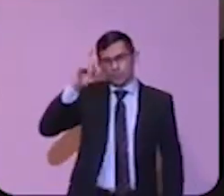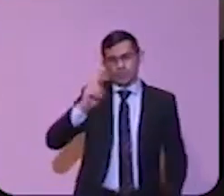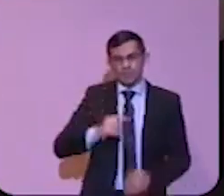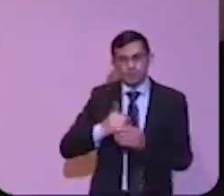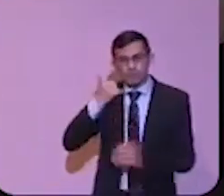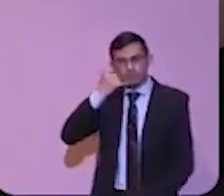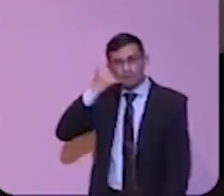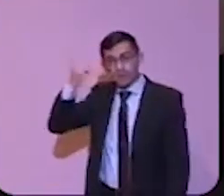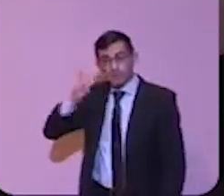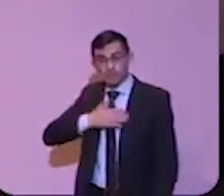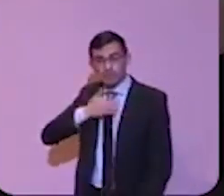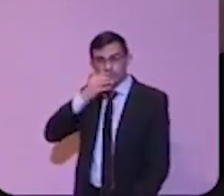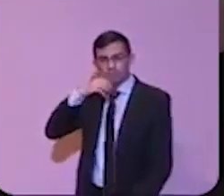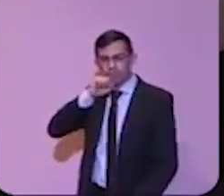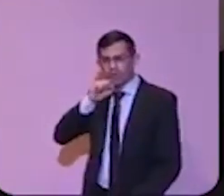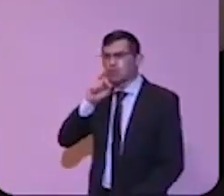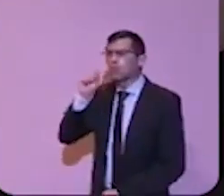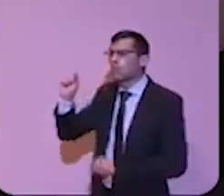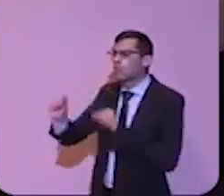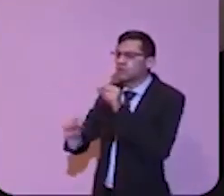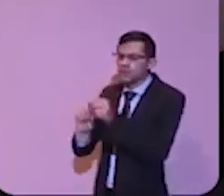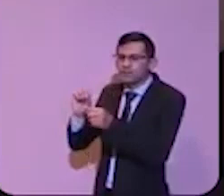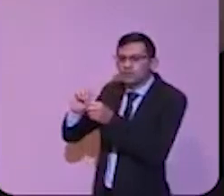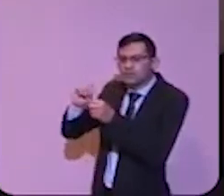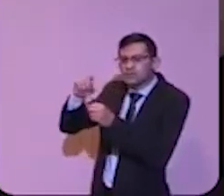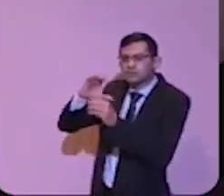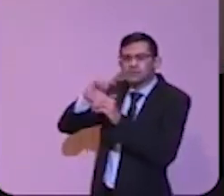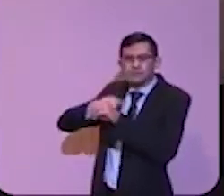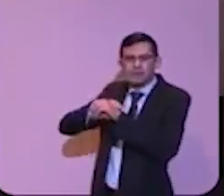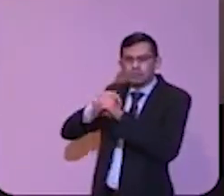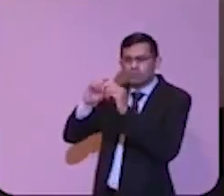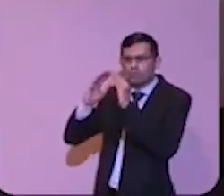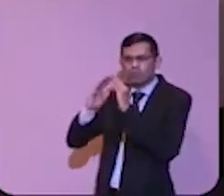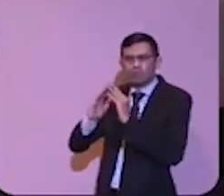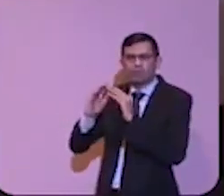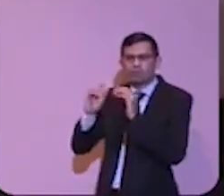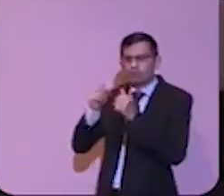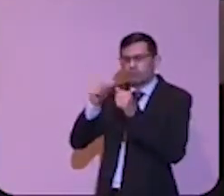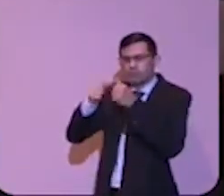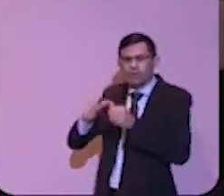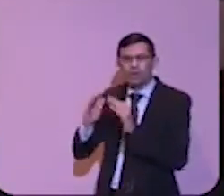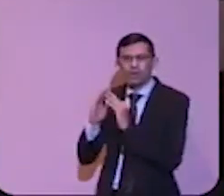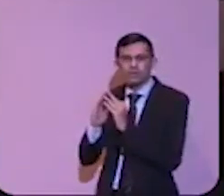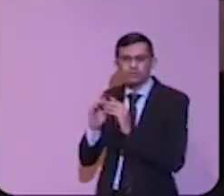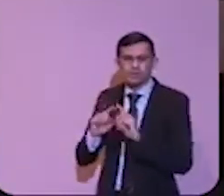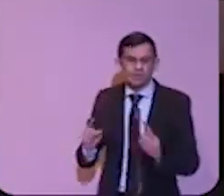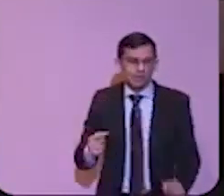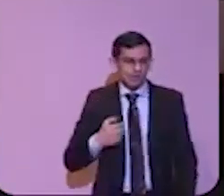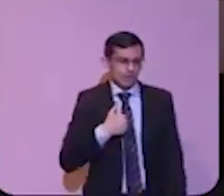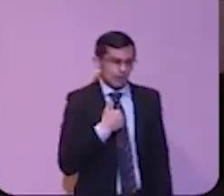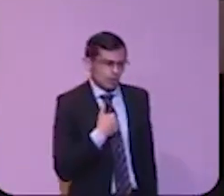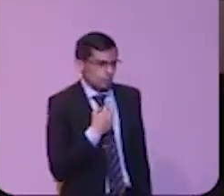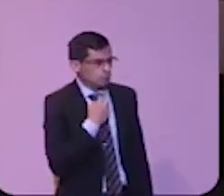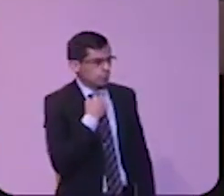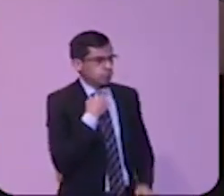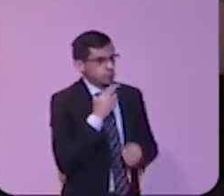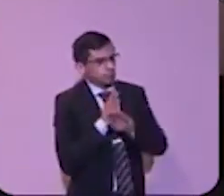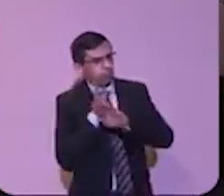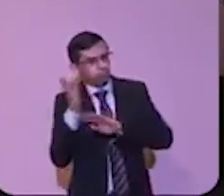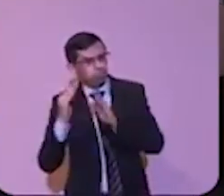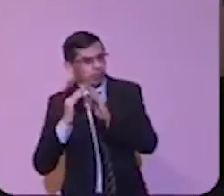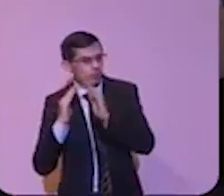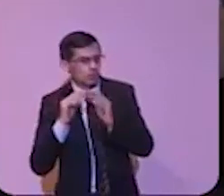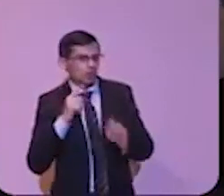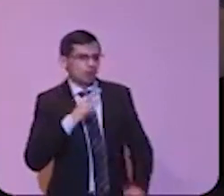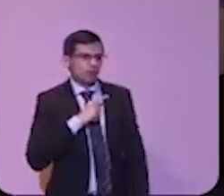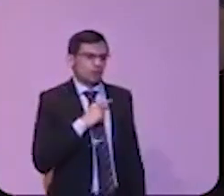para minha mãe e perguntei: mãe, o que a senhora está fazendo nessa pandemia? Ela falou: olha, como eu não posso sair de casa, eu tenho